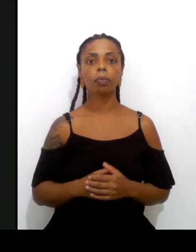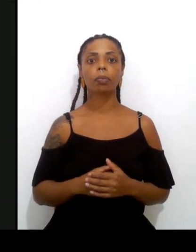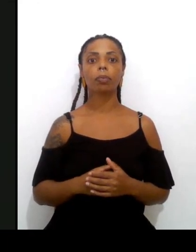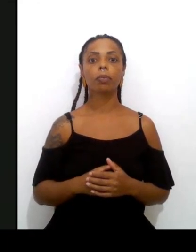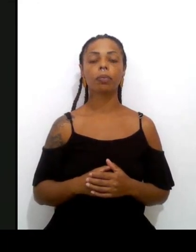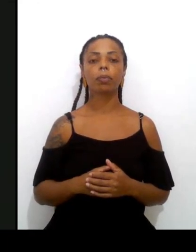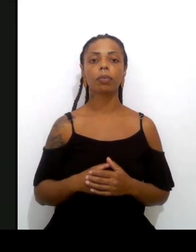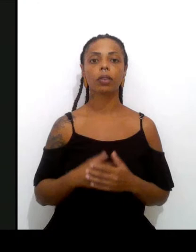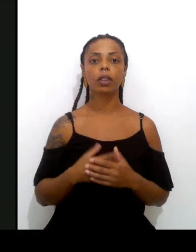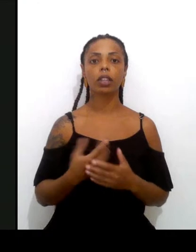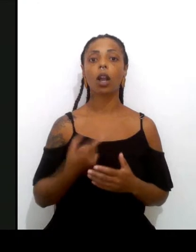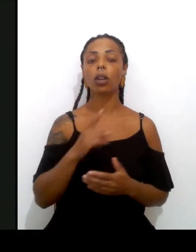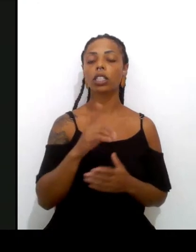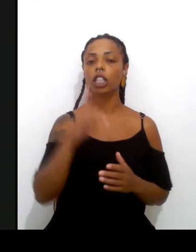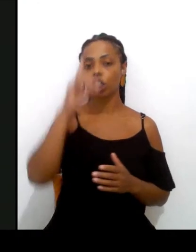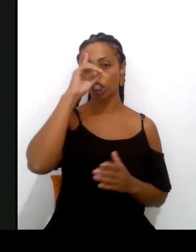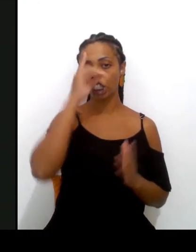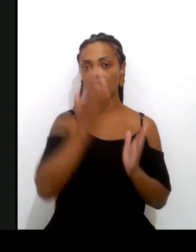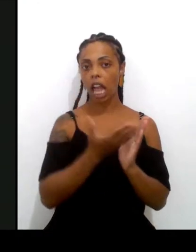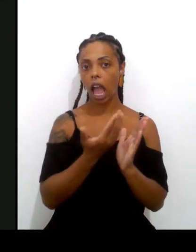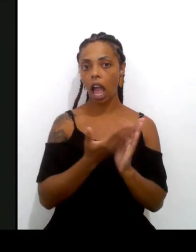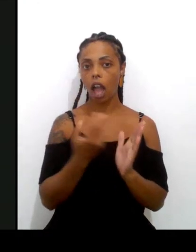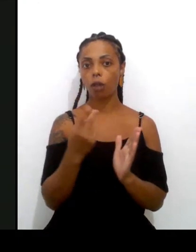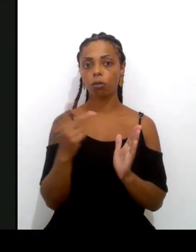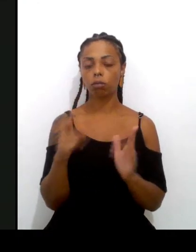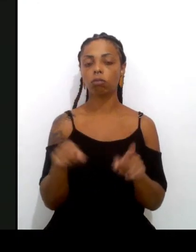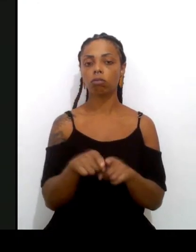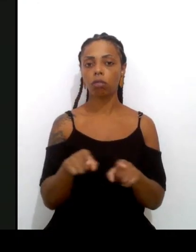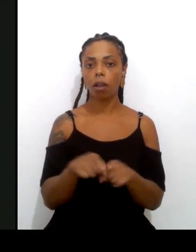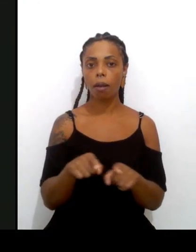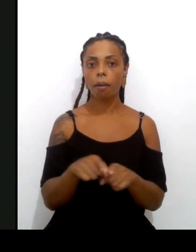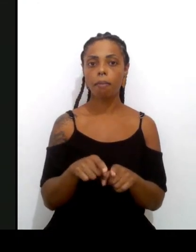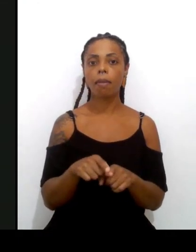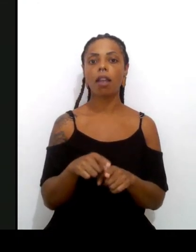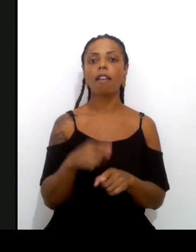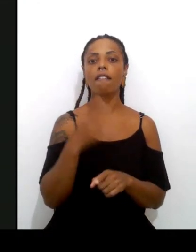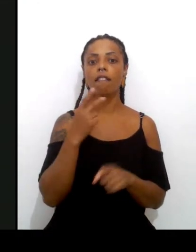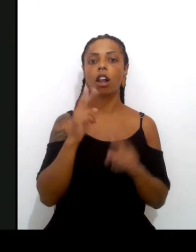morte Colonial ao lado de outros relatos